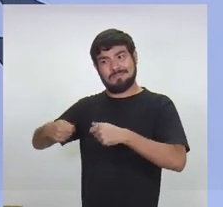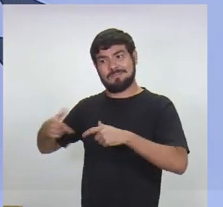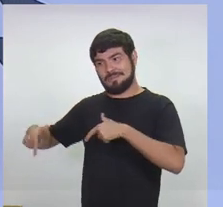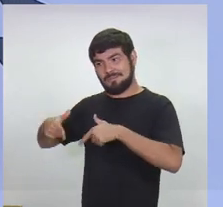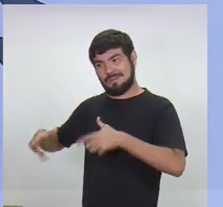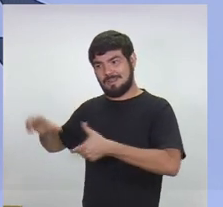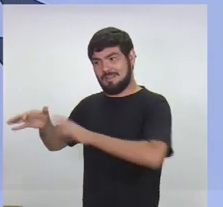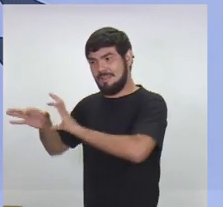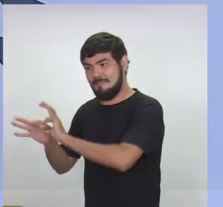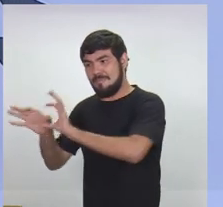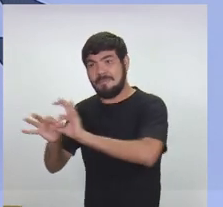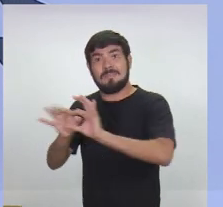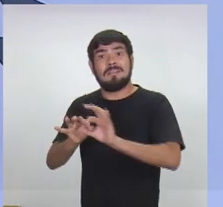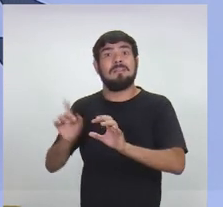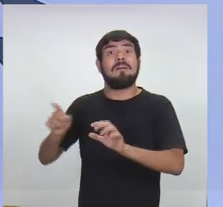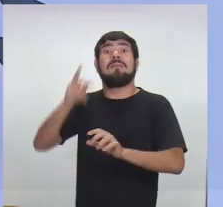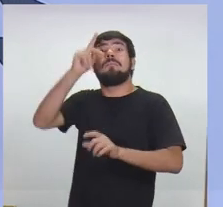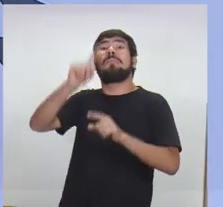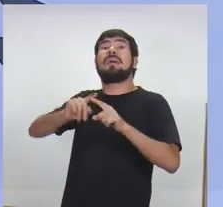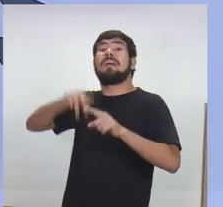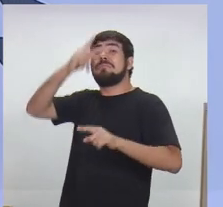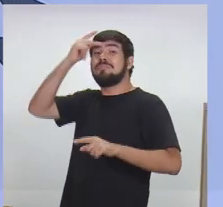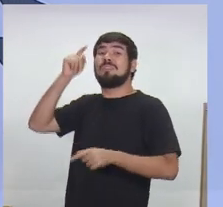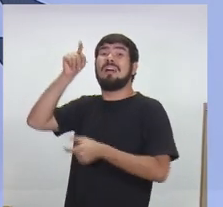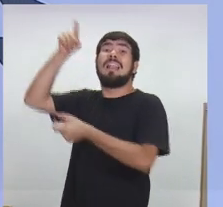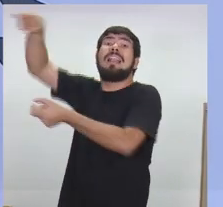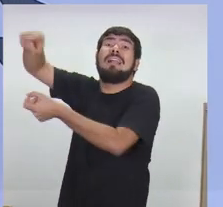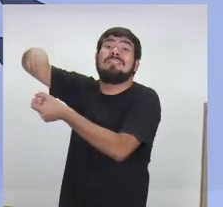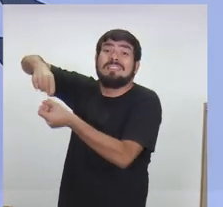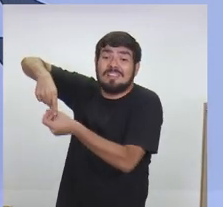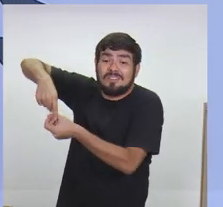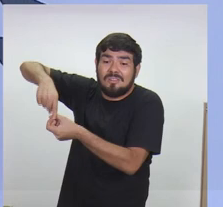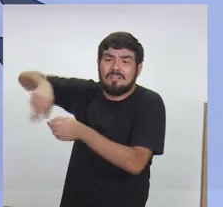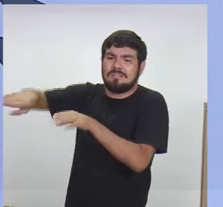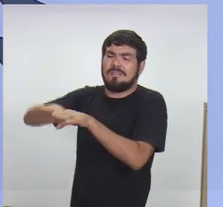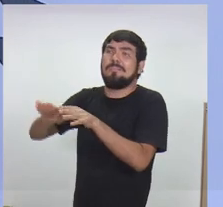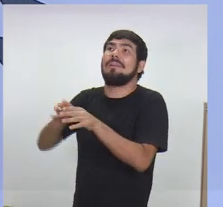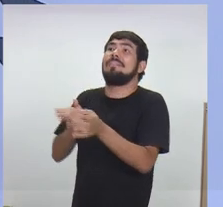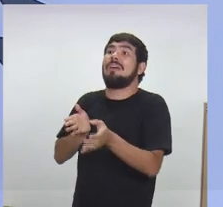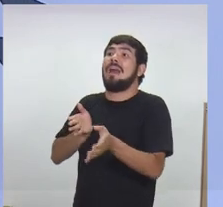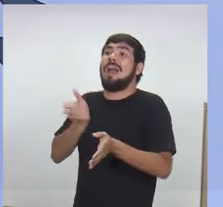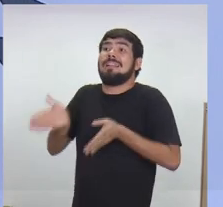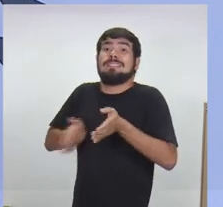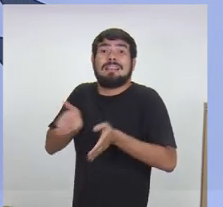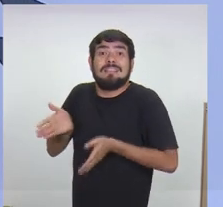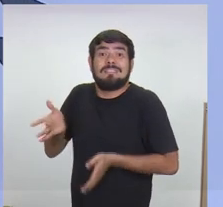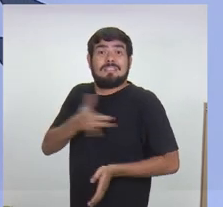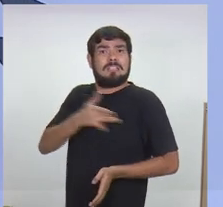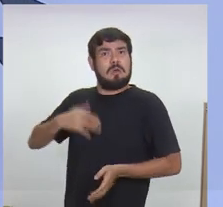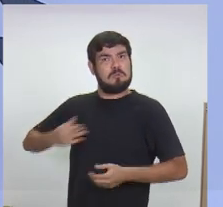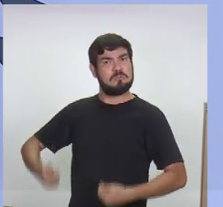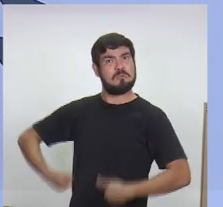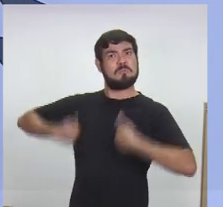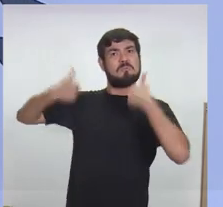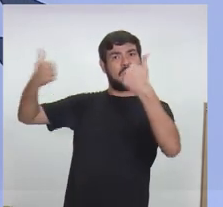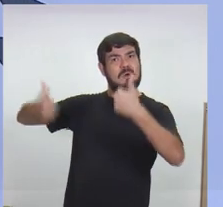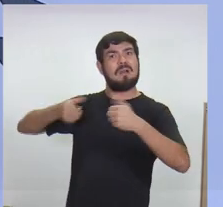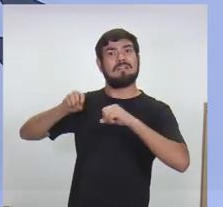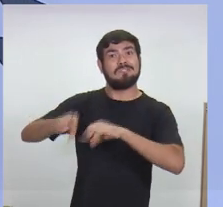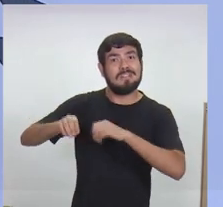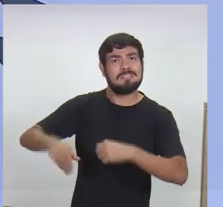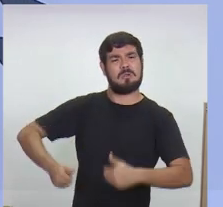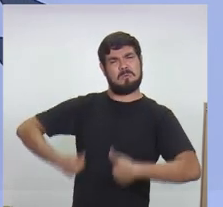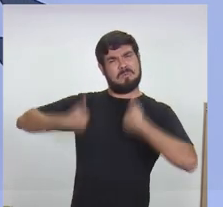forma para que quem tá lá no interior também possa ter acesso a uma saúde de qualidade a uma educação de qualidade